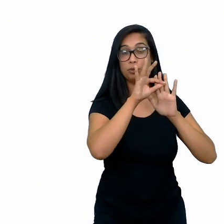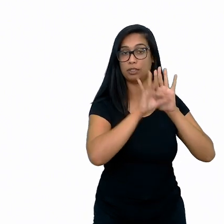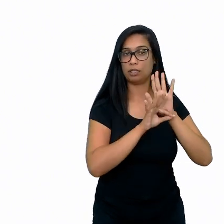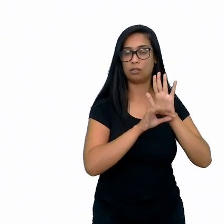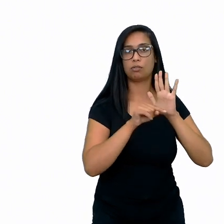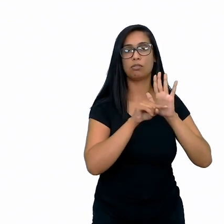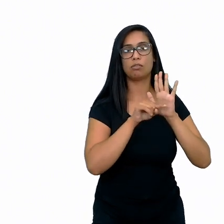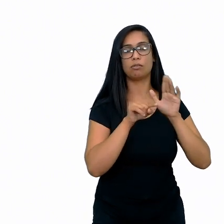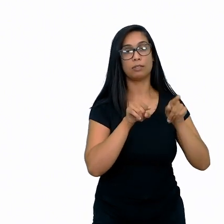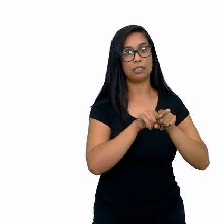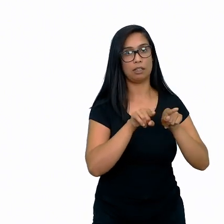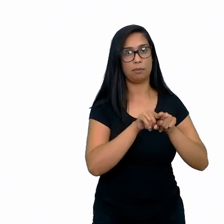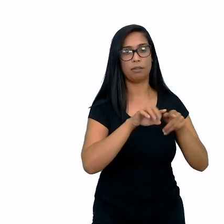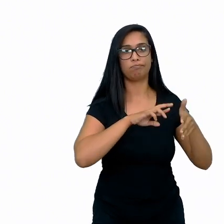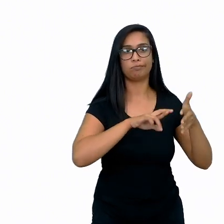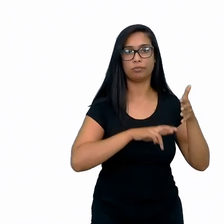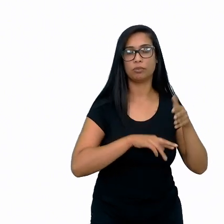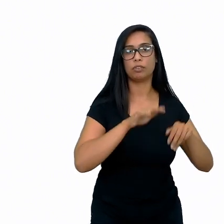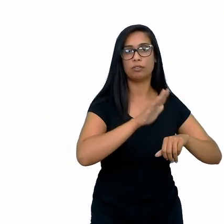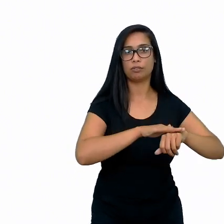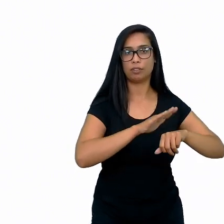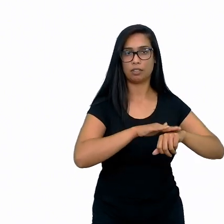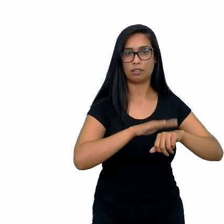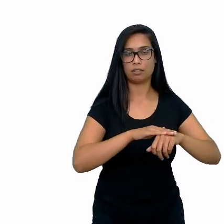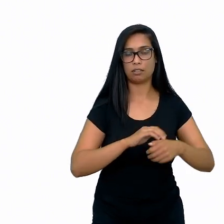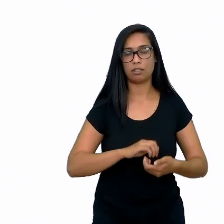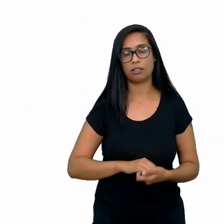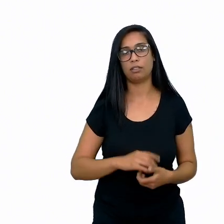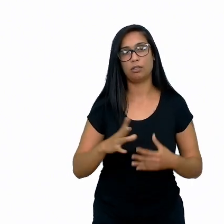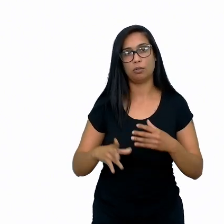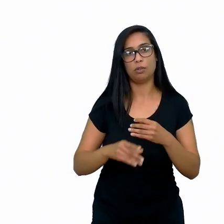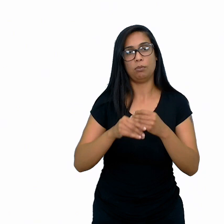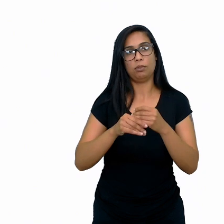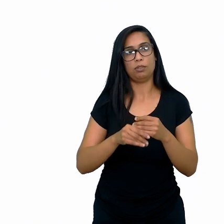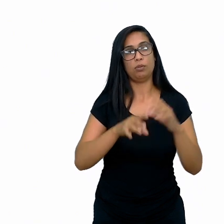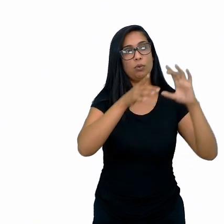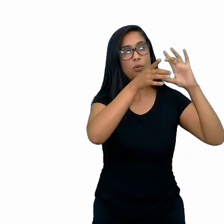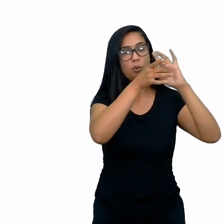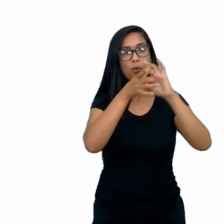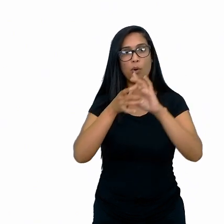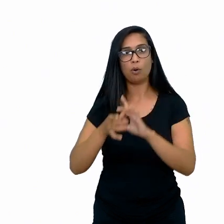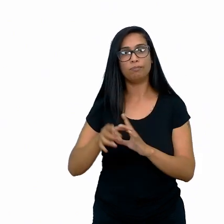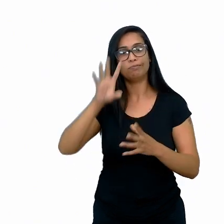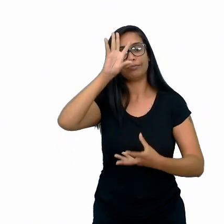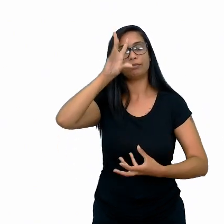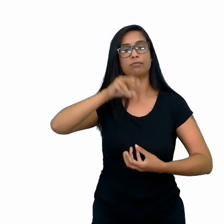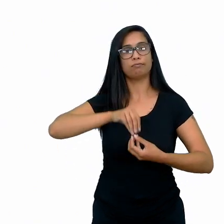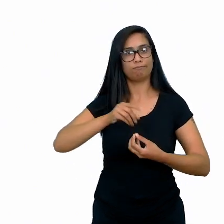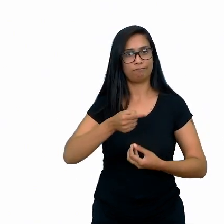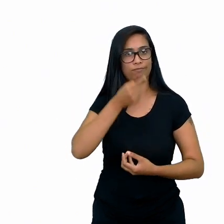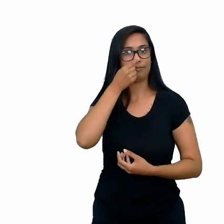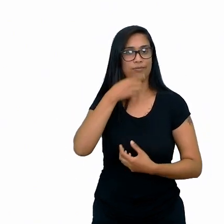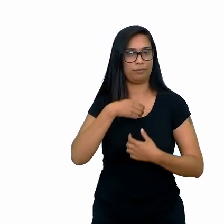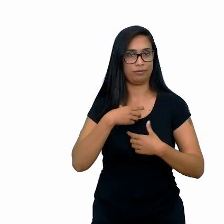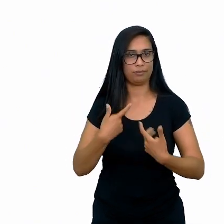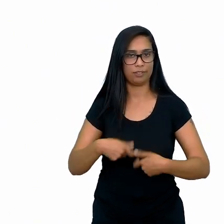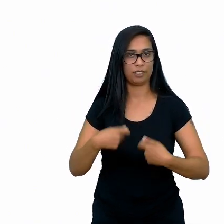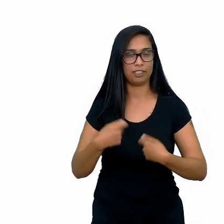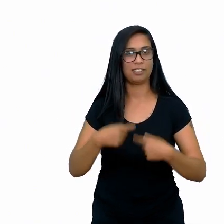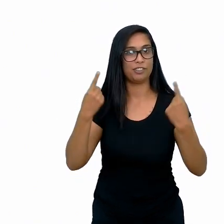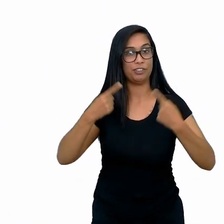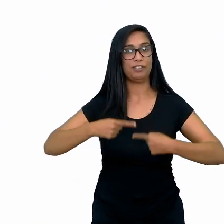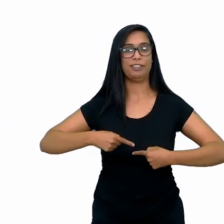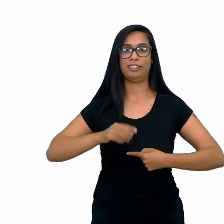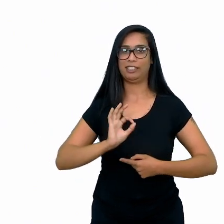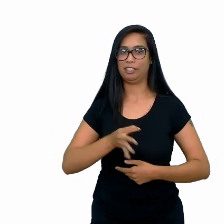o texto produzido, considerando sempre o contexto de produção. Então, olha que